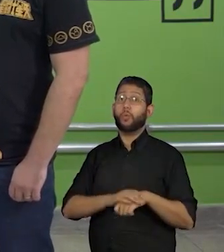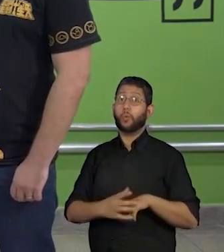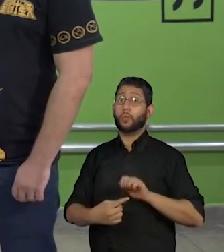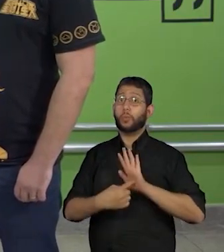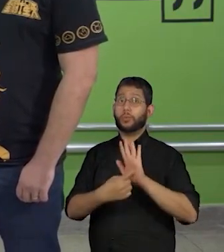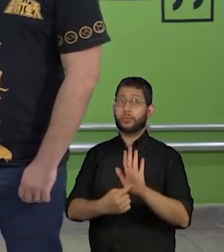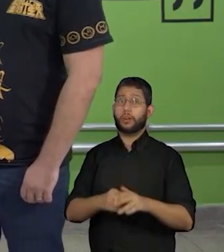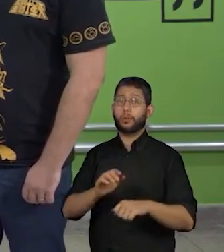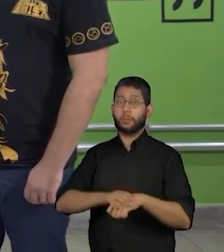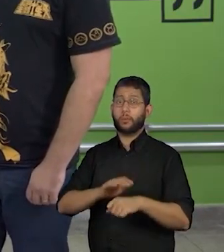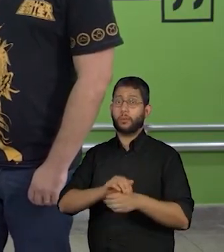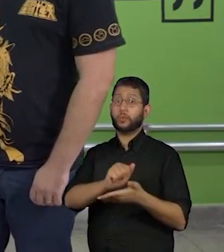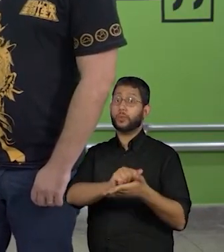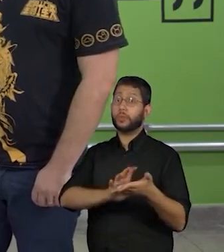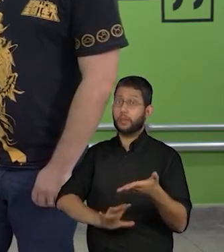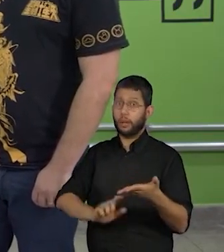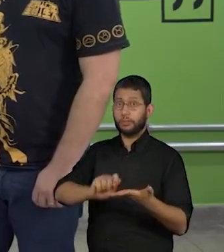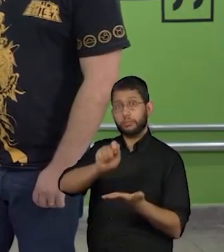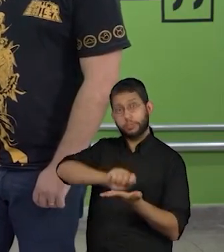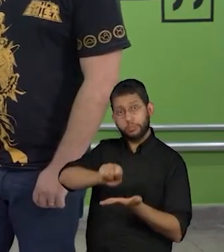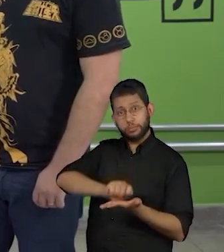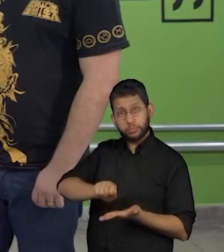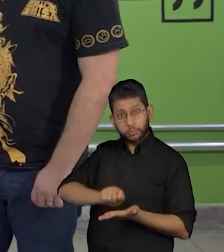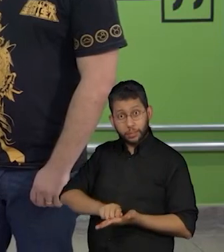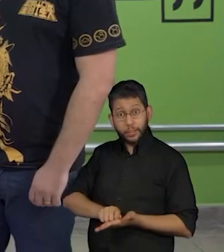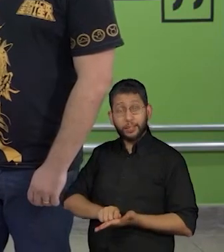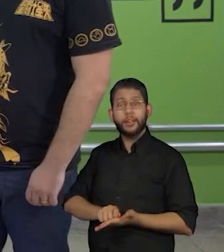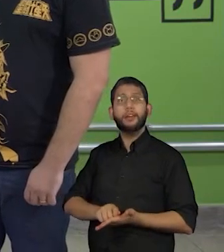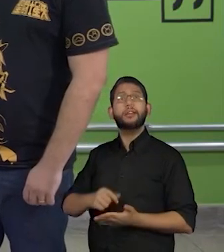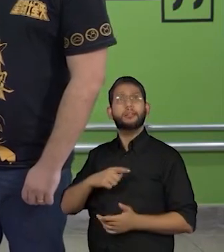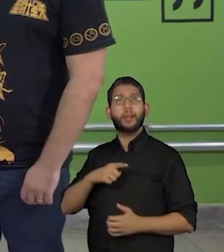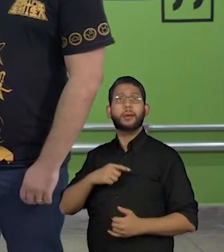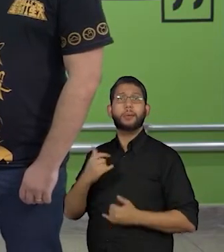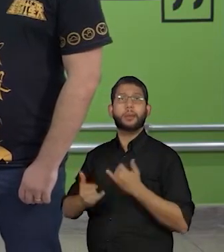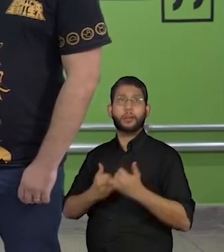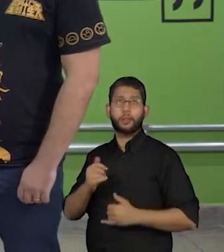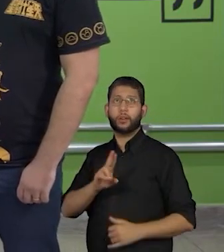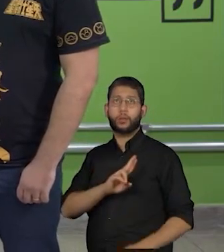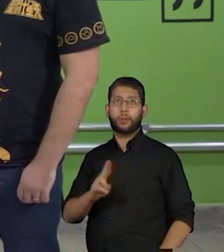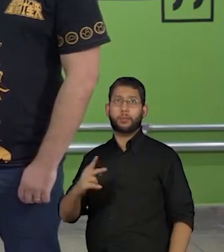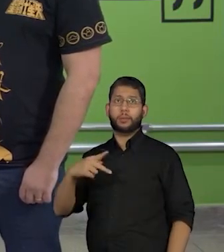atividade, mostrar como que dentro do continente africano a gente